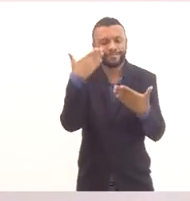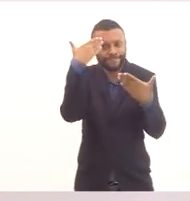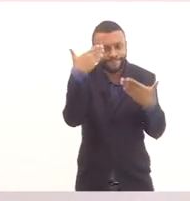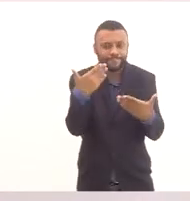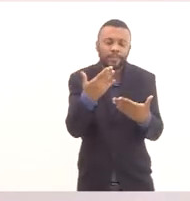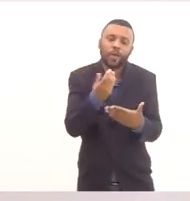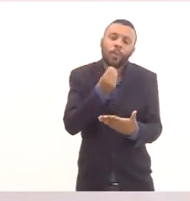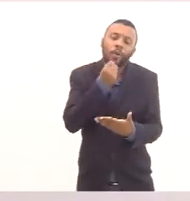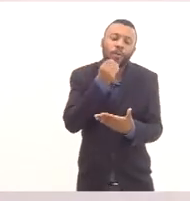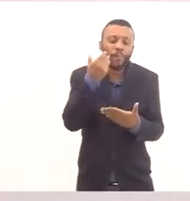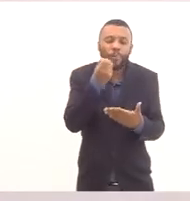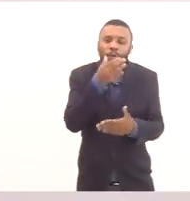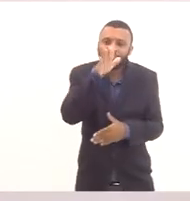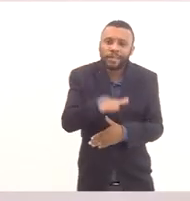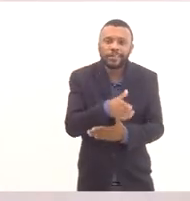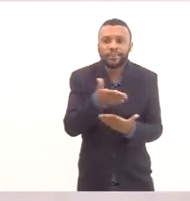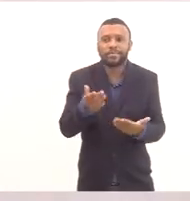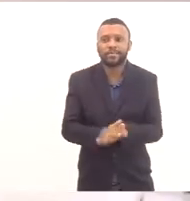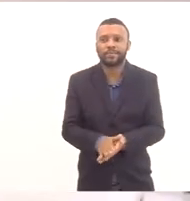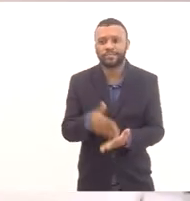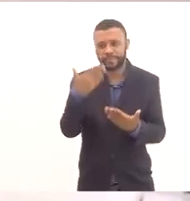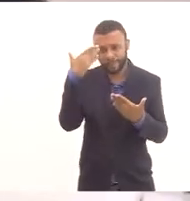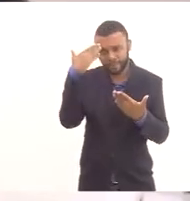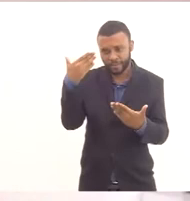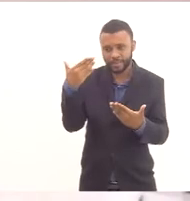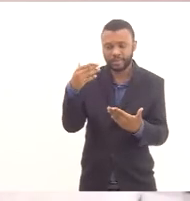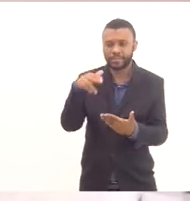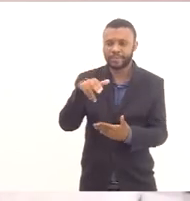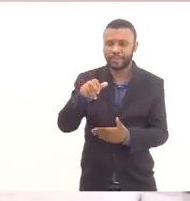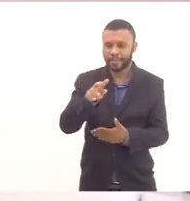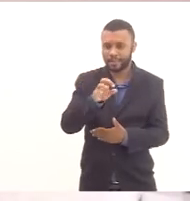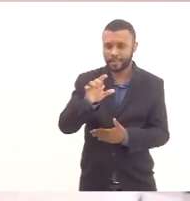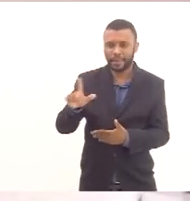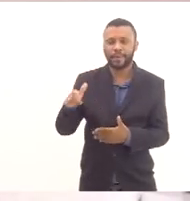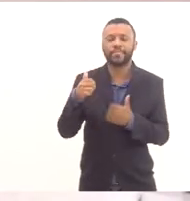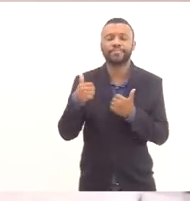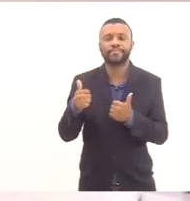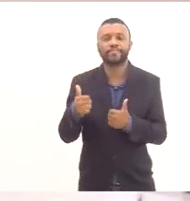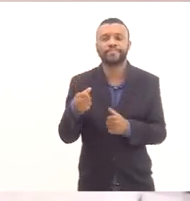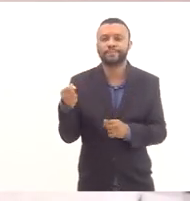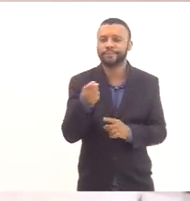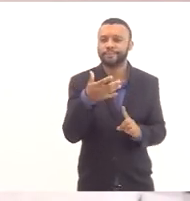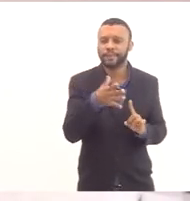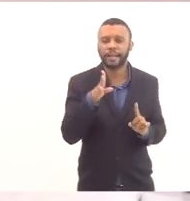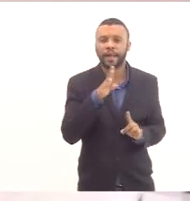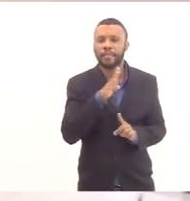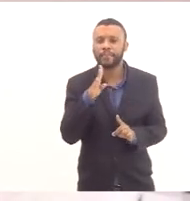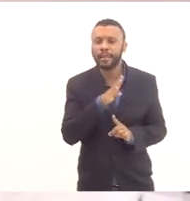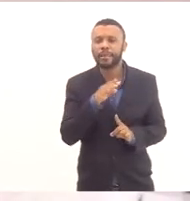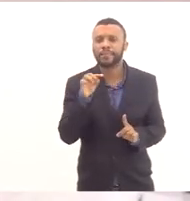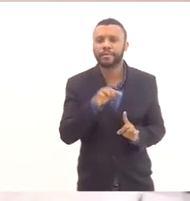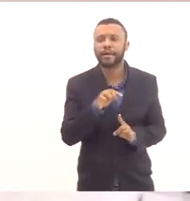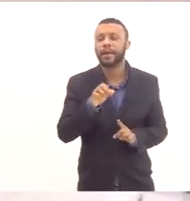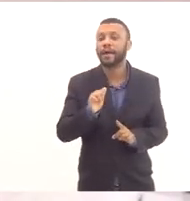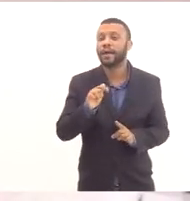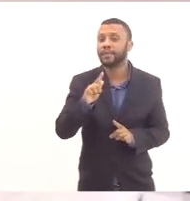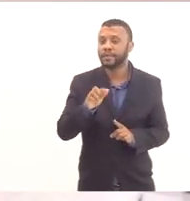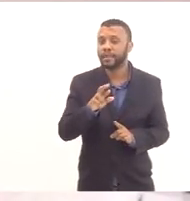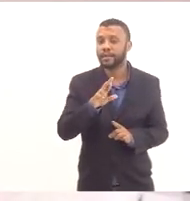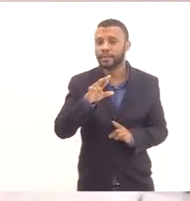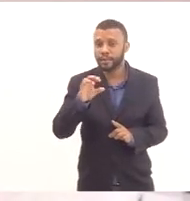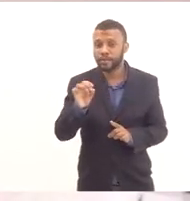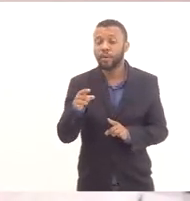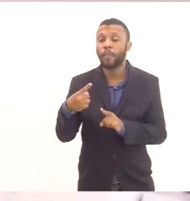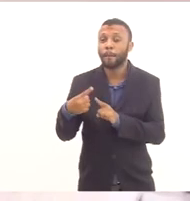tá Uma boa tarde obrigado obrigado Natal passa rapidamente deputada distrital norte do início para G Rio